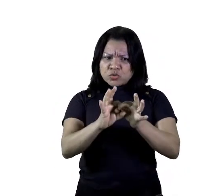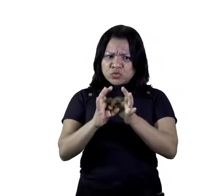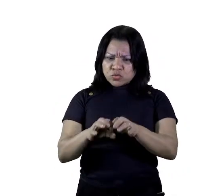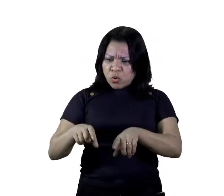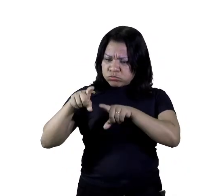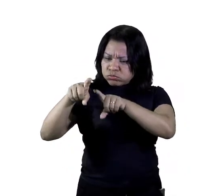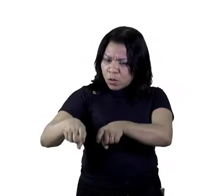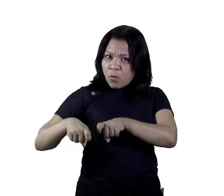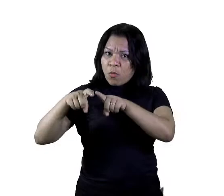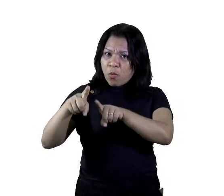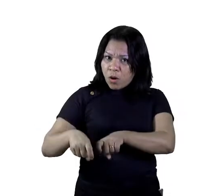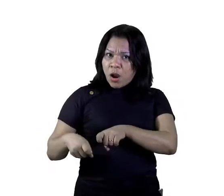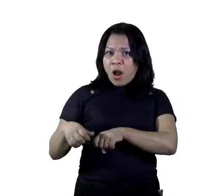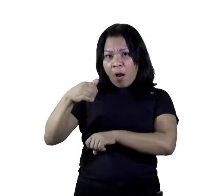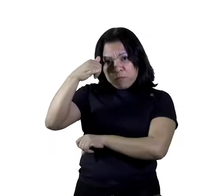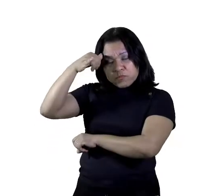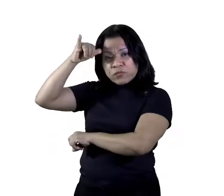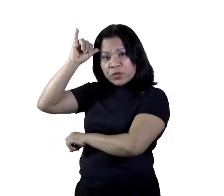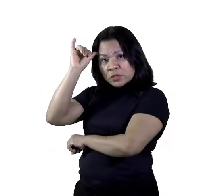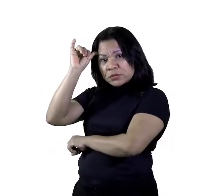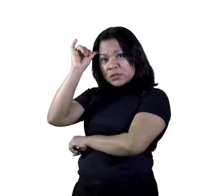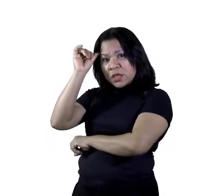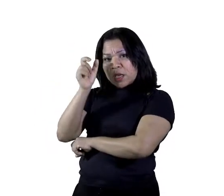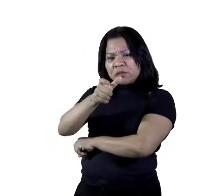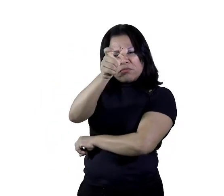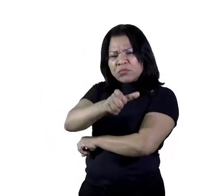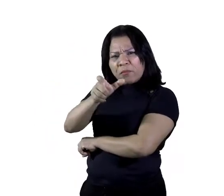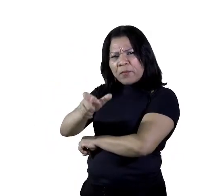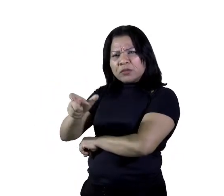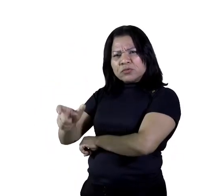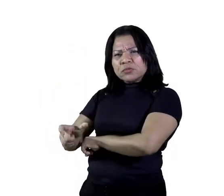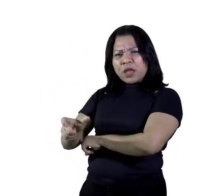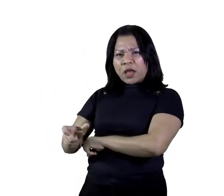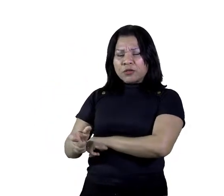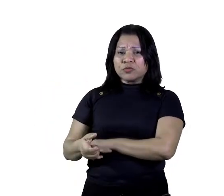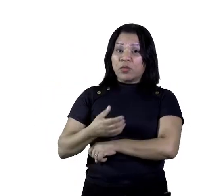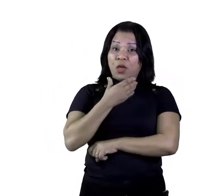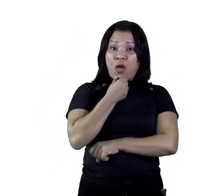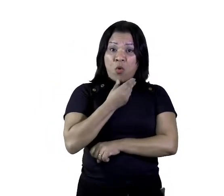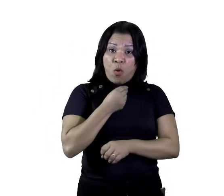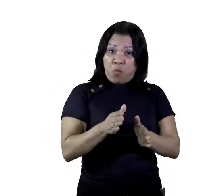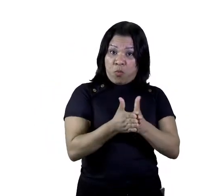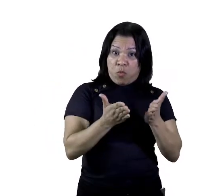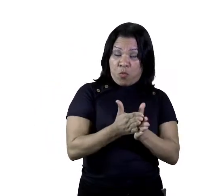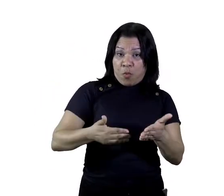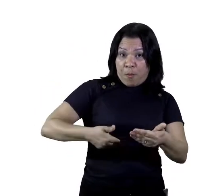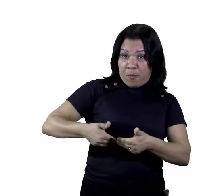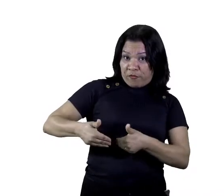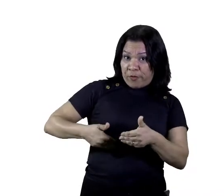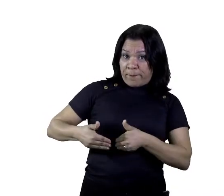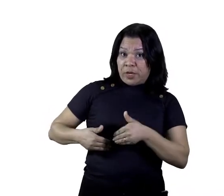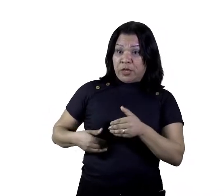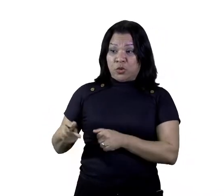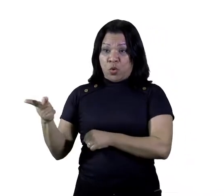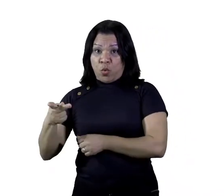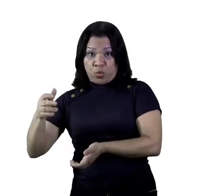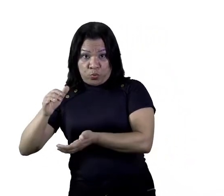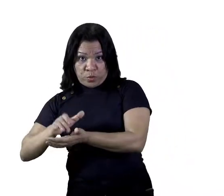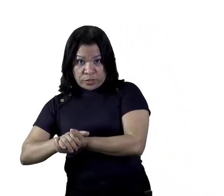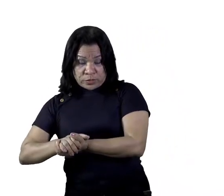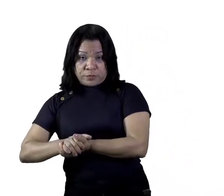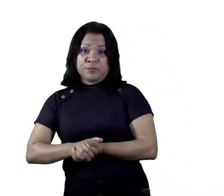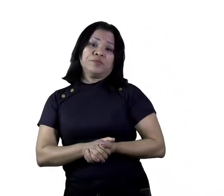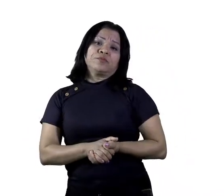Na fazenda. E os personagens? O rapaz pobre faminto e o casal. E o